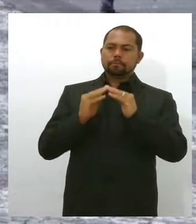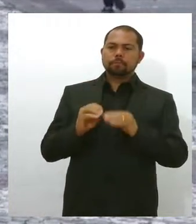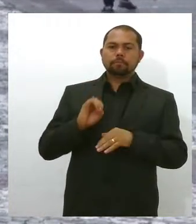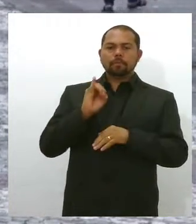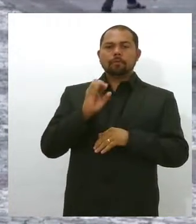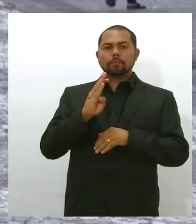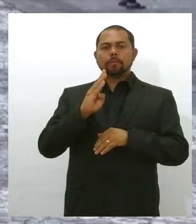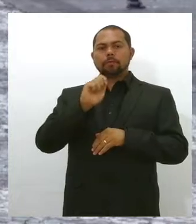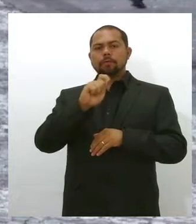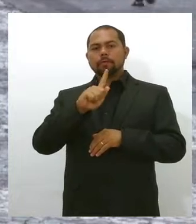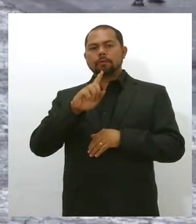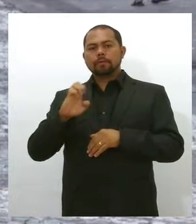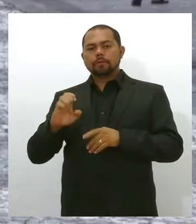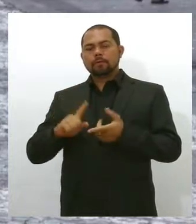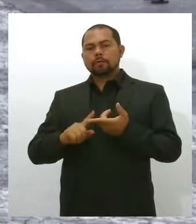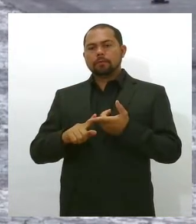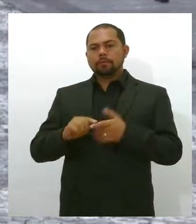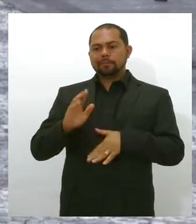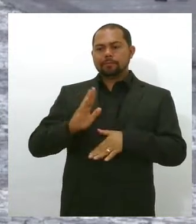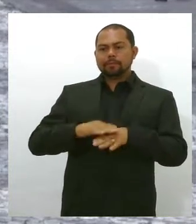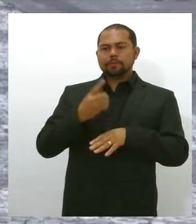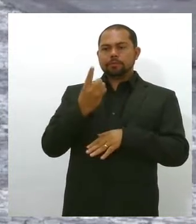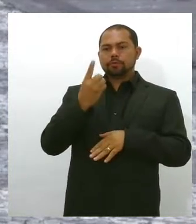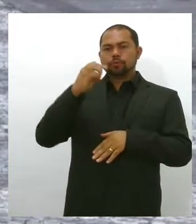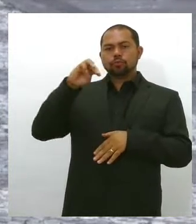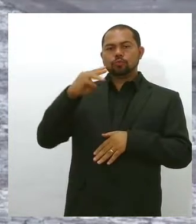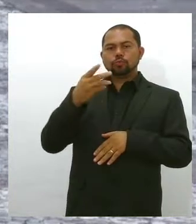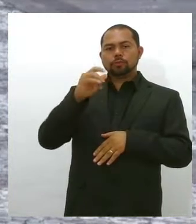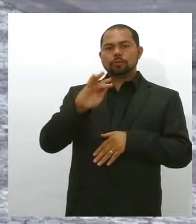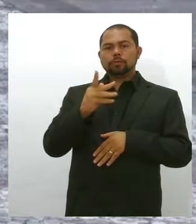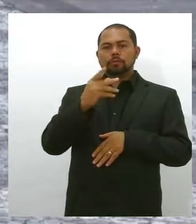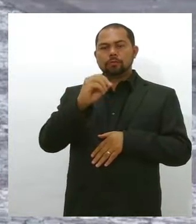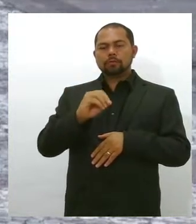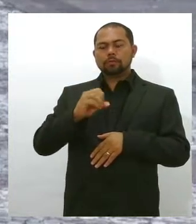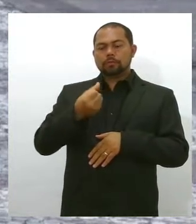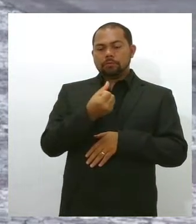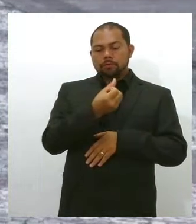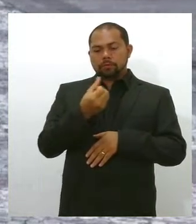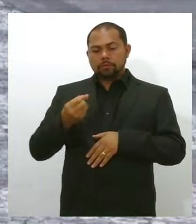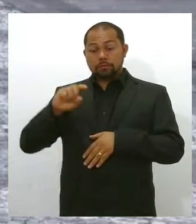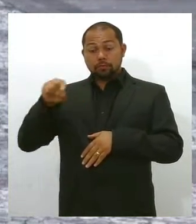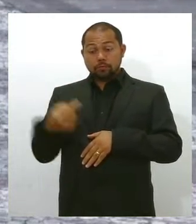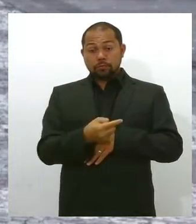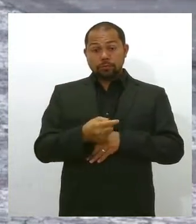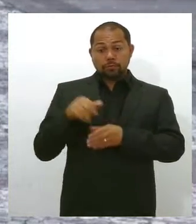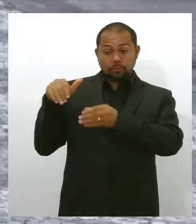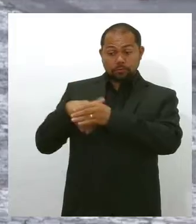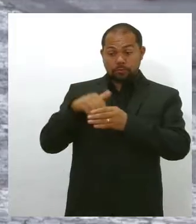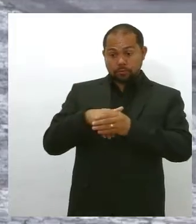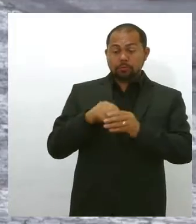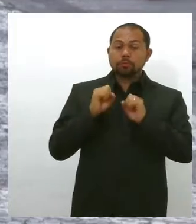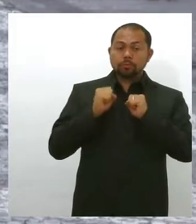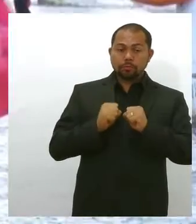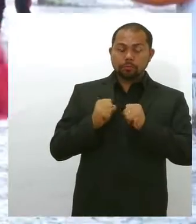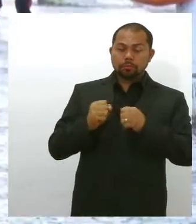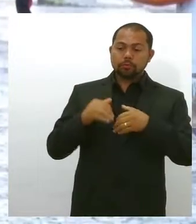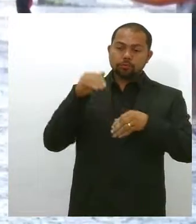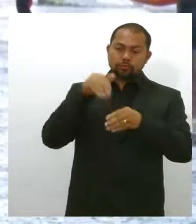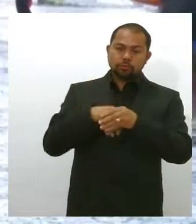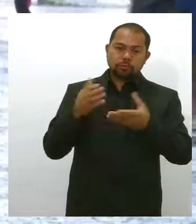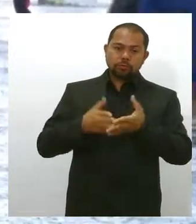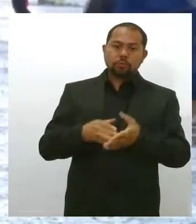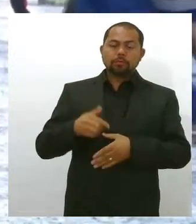são mais de 1 milhão e 600 mil eleitores que estão aptos para votar no pleito O que acontecerá dia dois de outubro